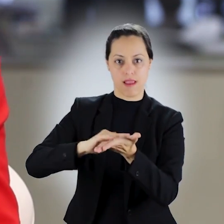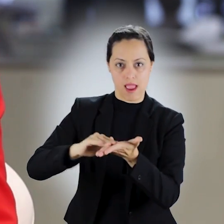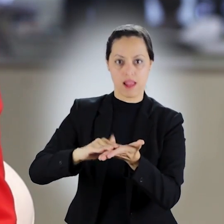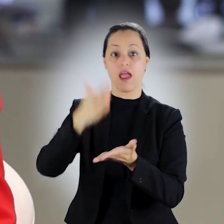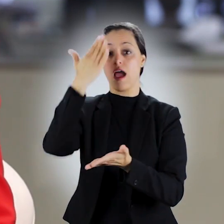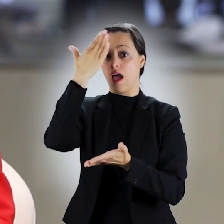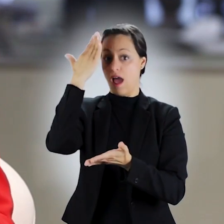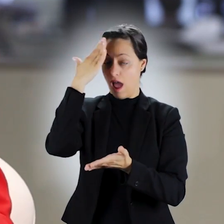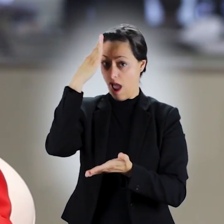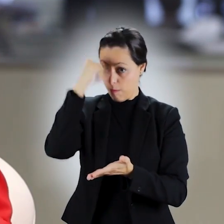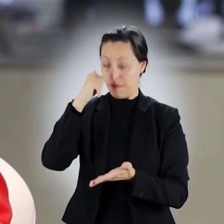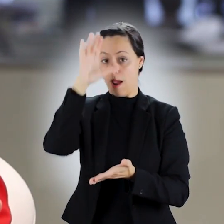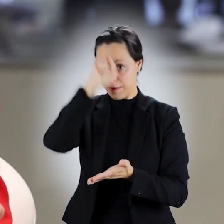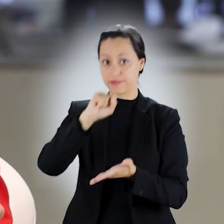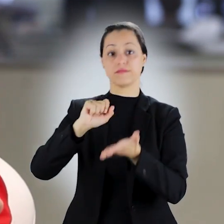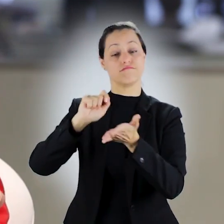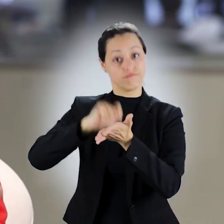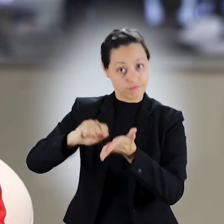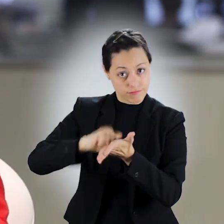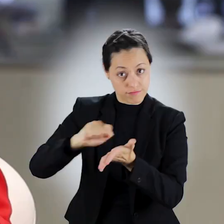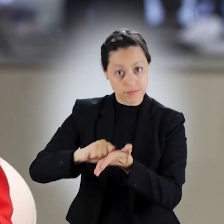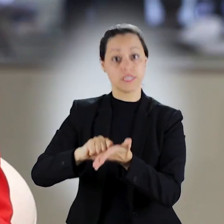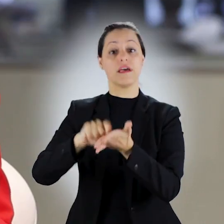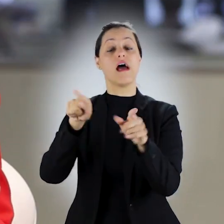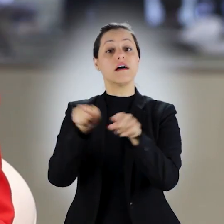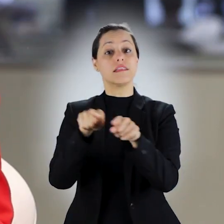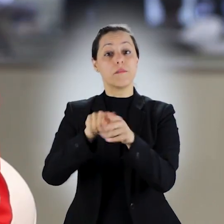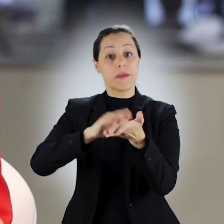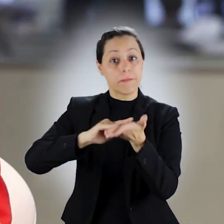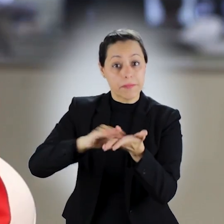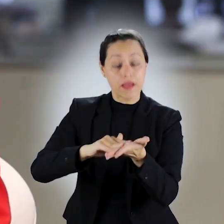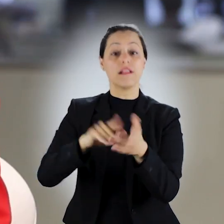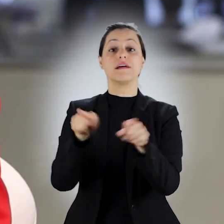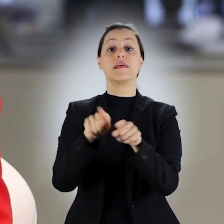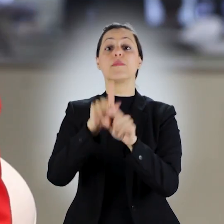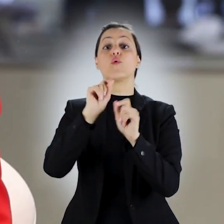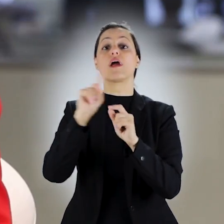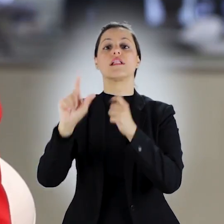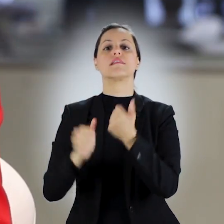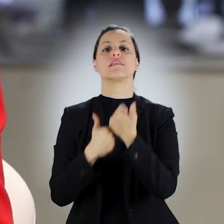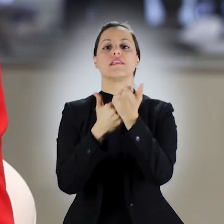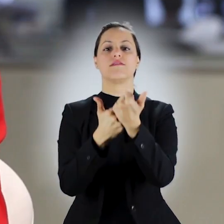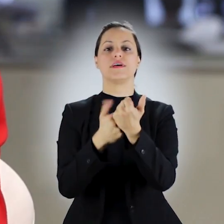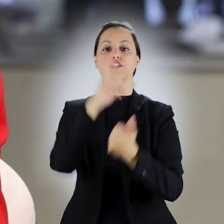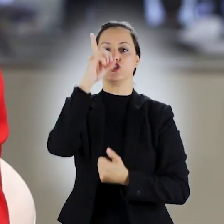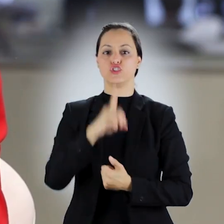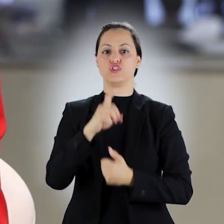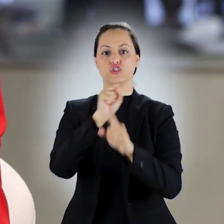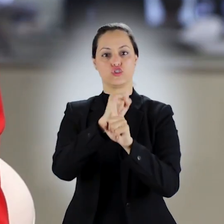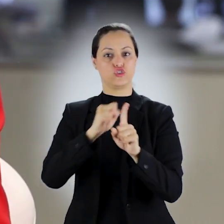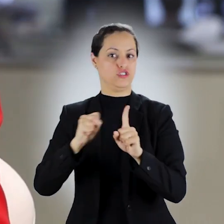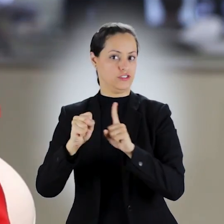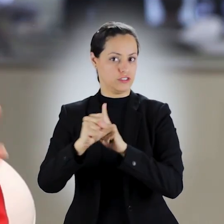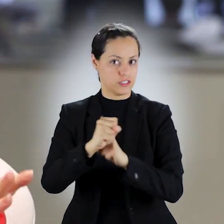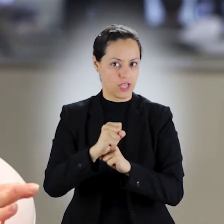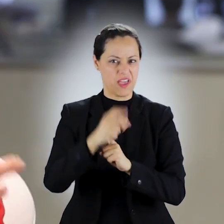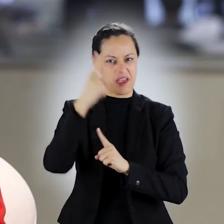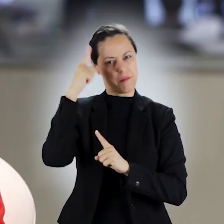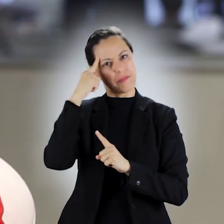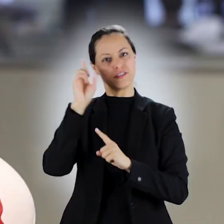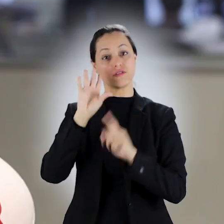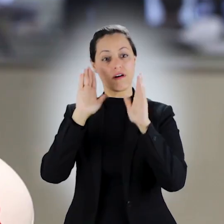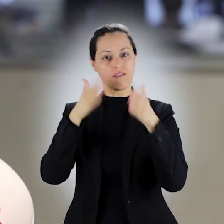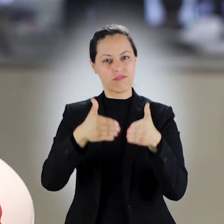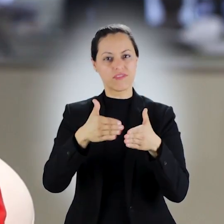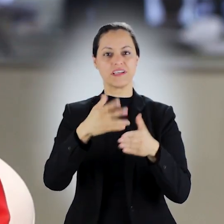escrita manual, a leitura em braille também, e ela foi defensora dos direitos sociais. Então ela não estava só